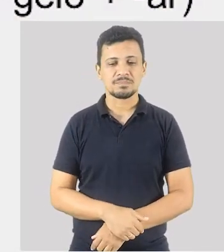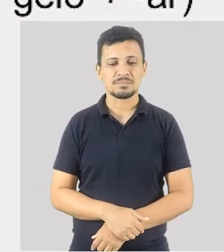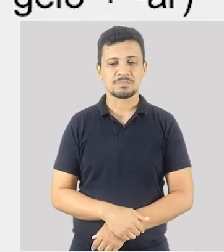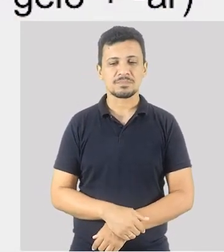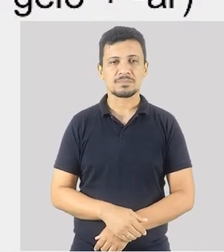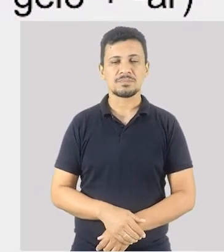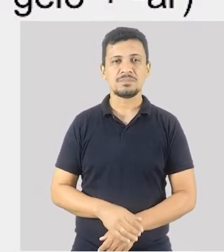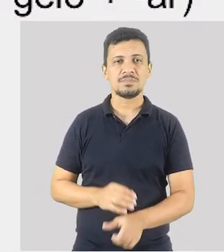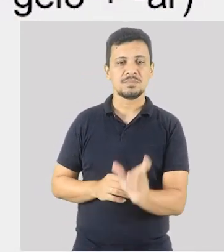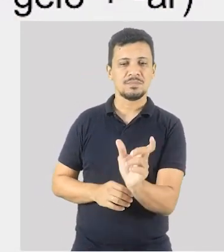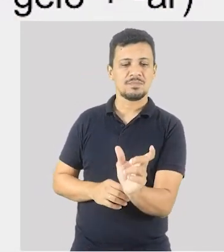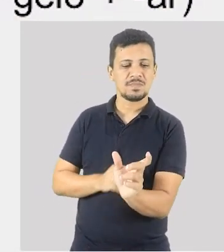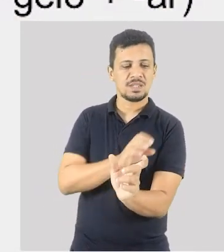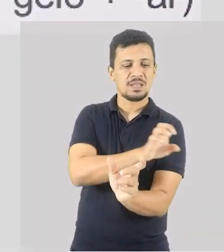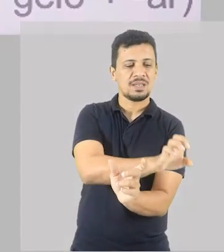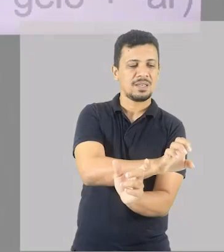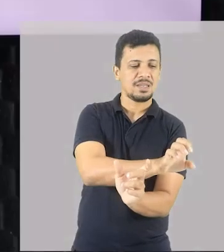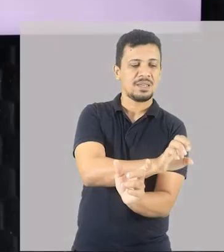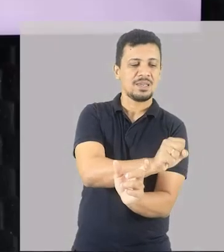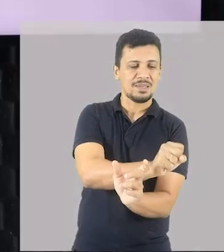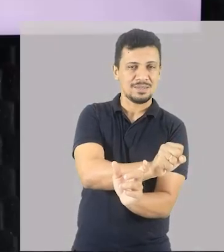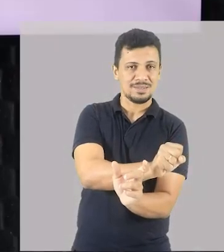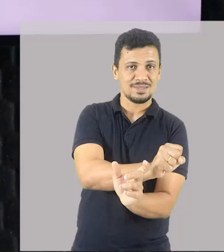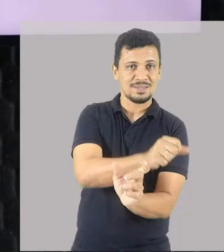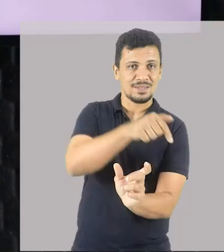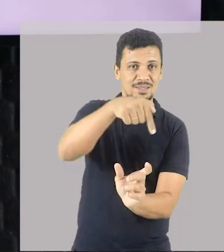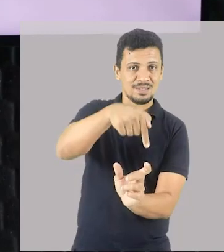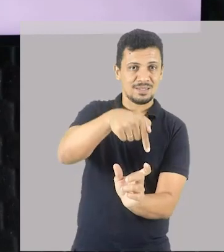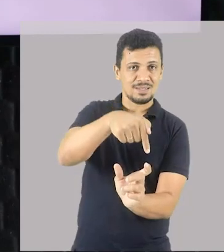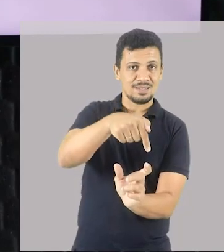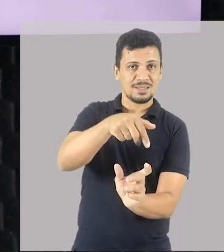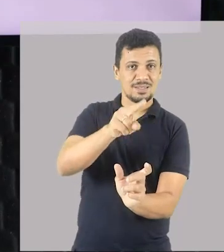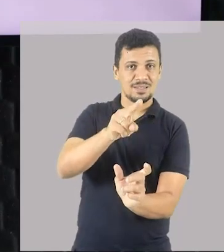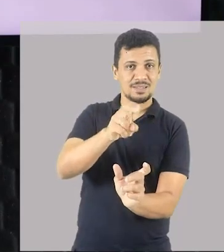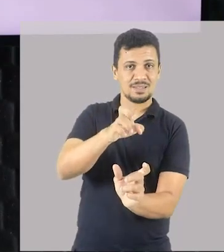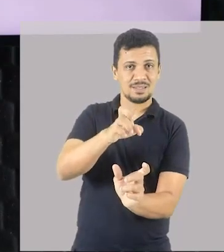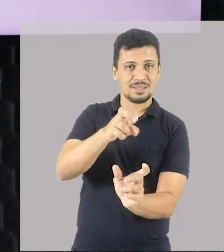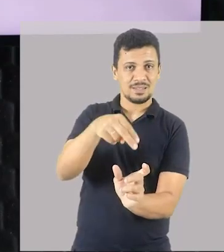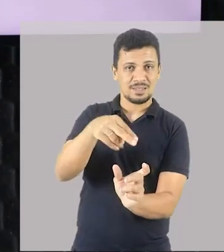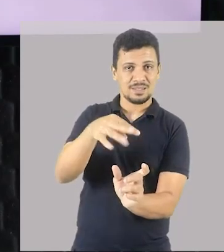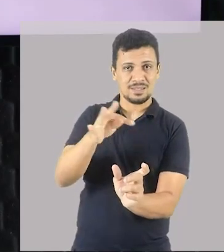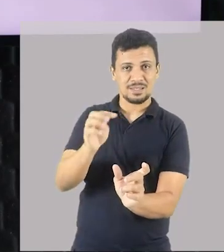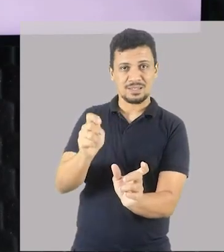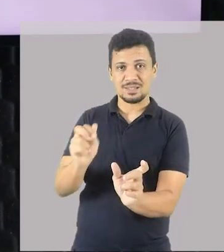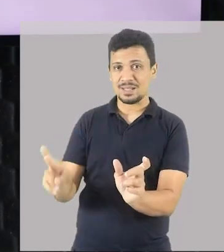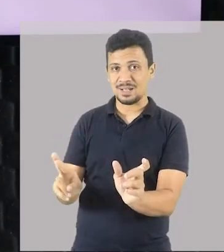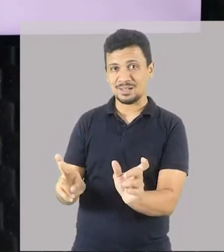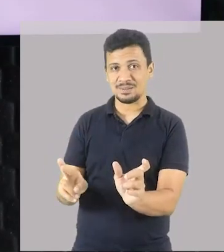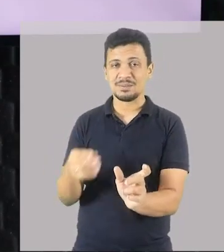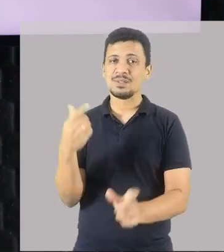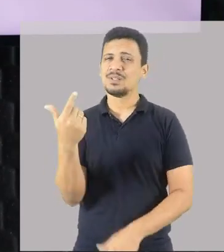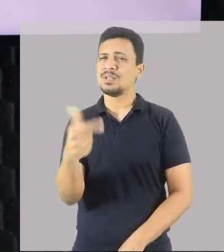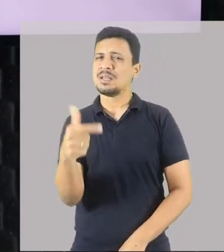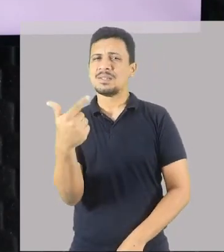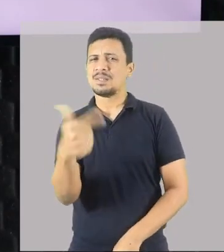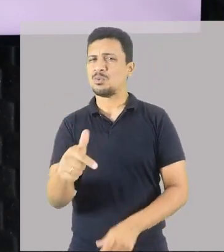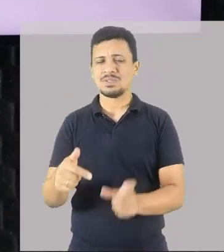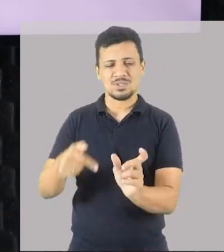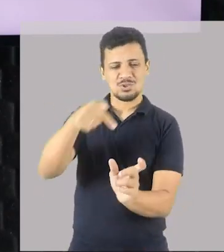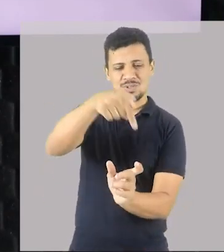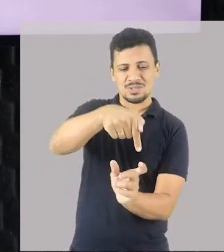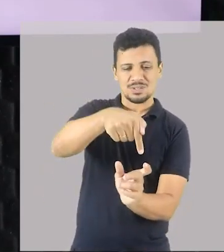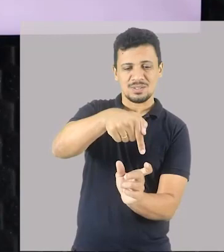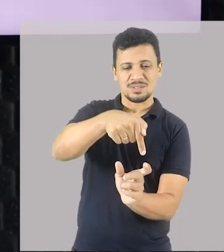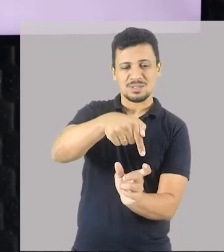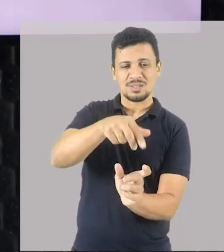Aí, esquentar, vem de quente. Não existe quentar. Então, para eu formar a palavra esquentar, eu